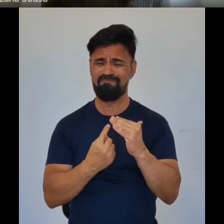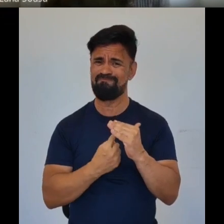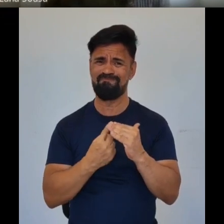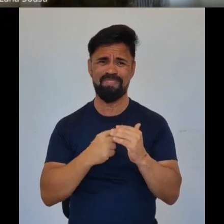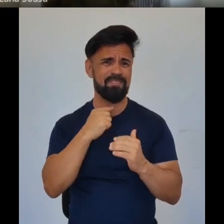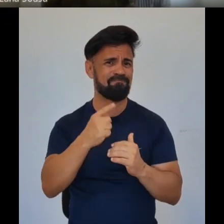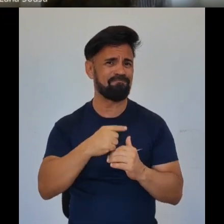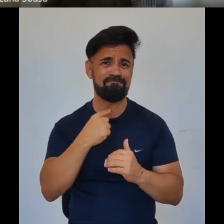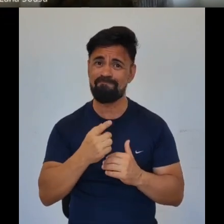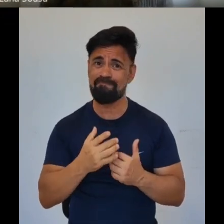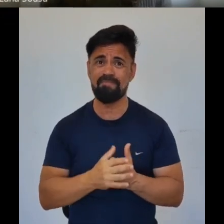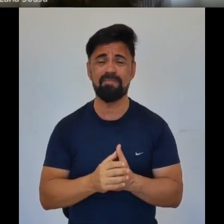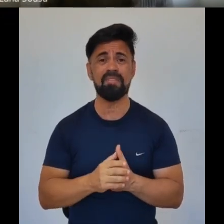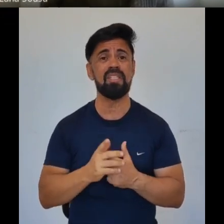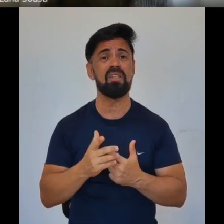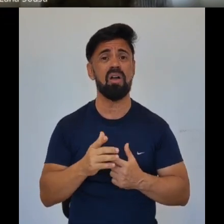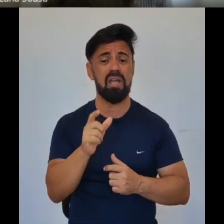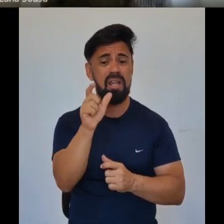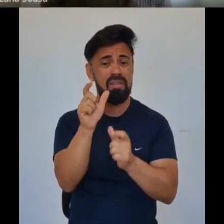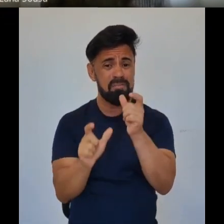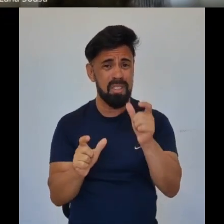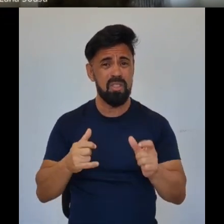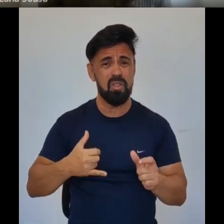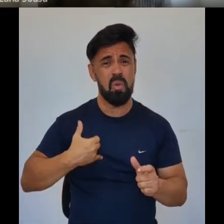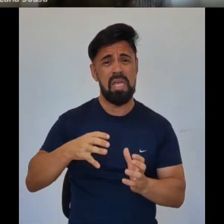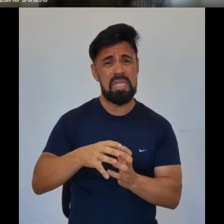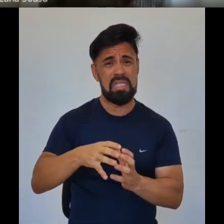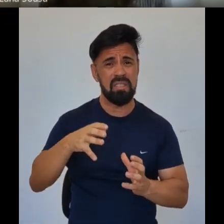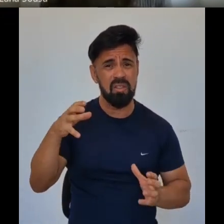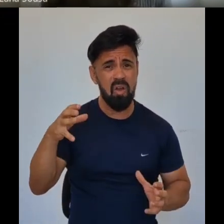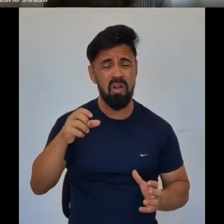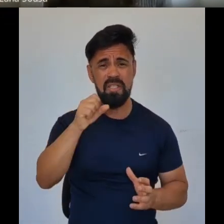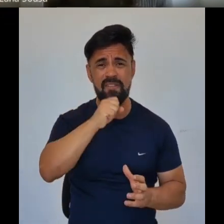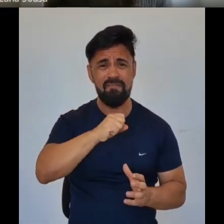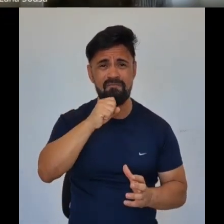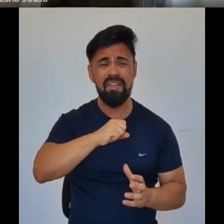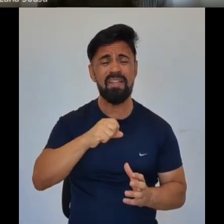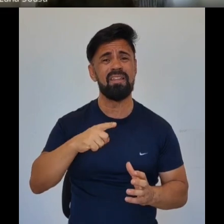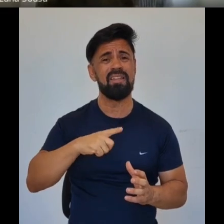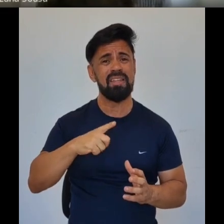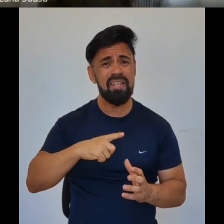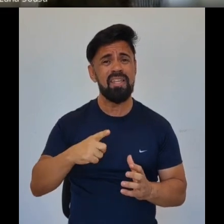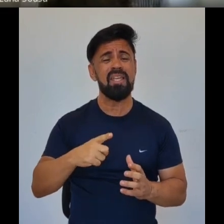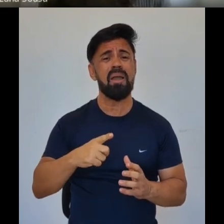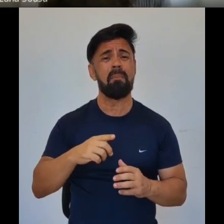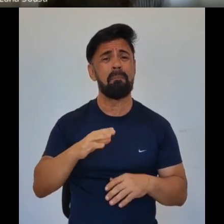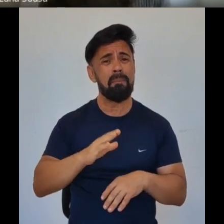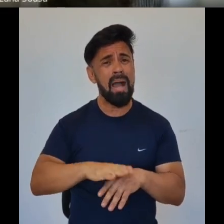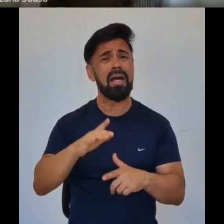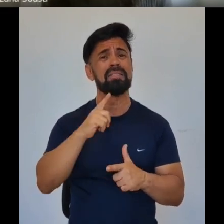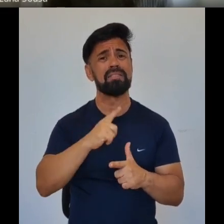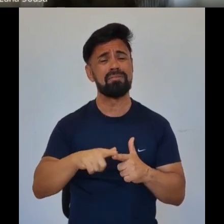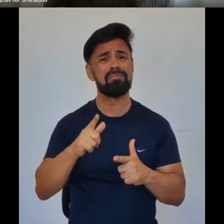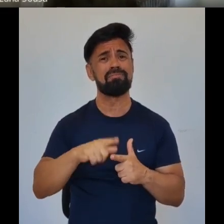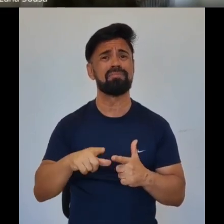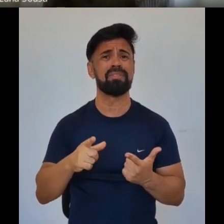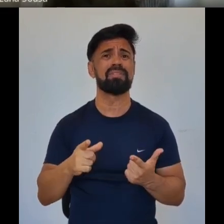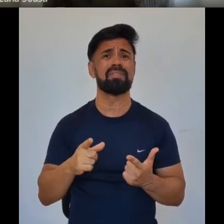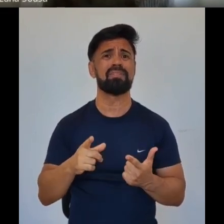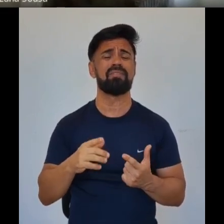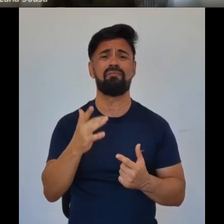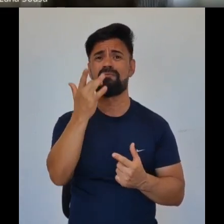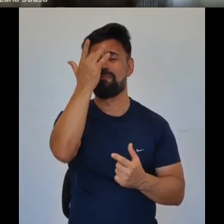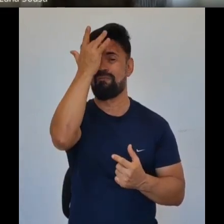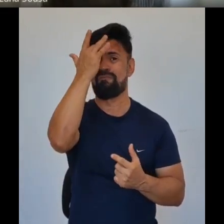menos permitiam aquele isolamento social. Então, aquela pessoa que já era idosa, já tinha um risco